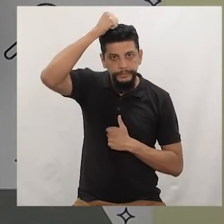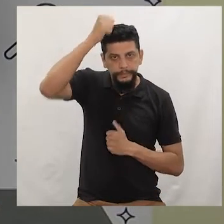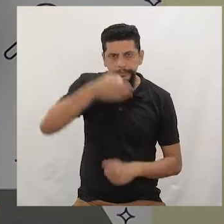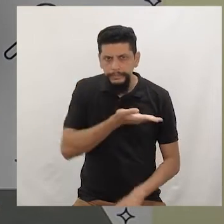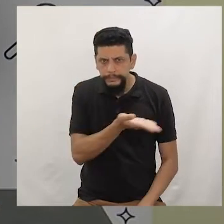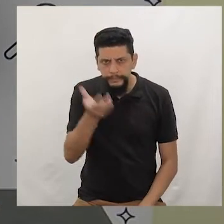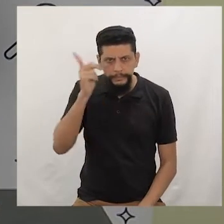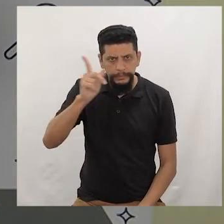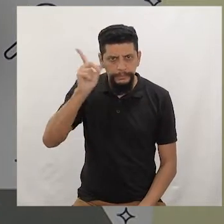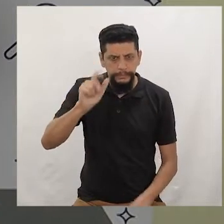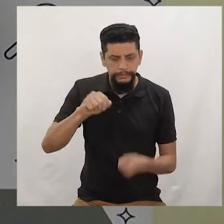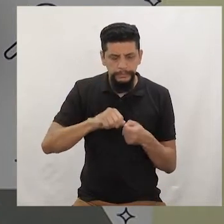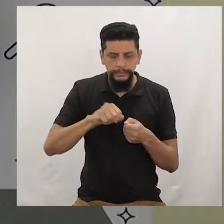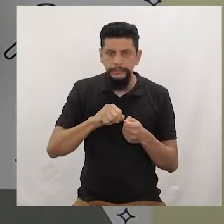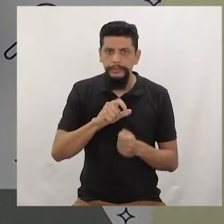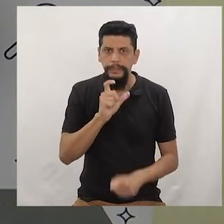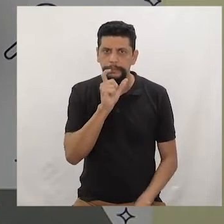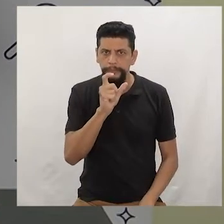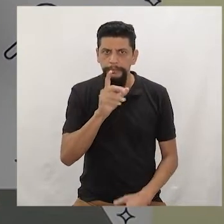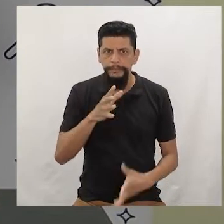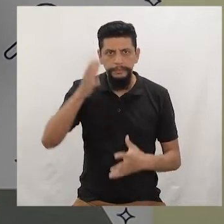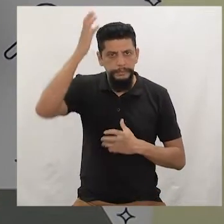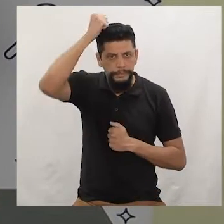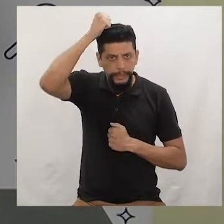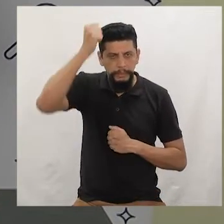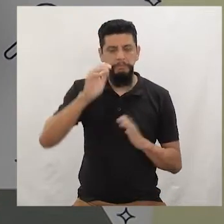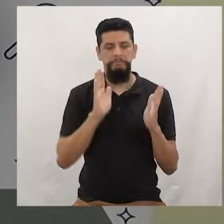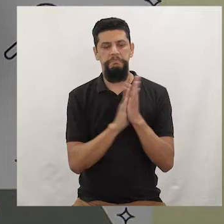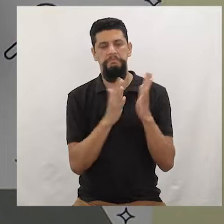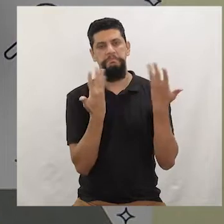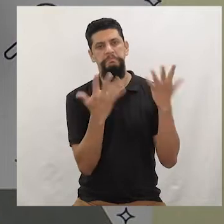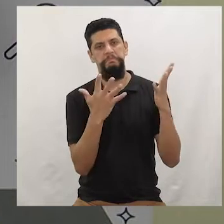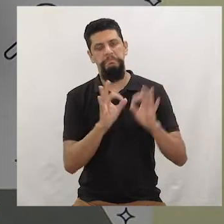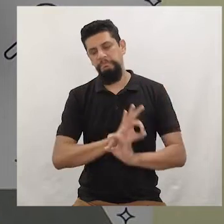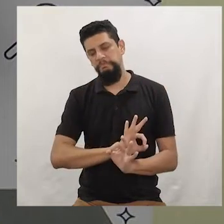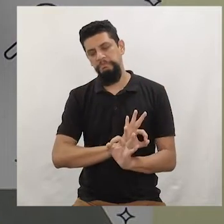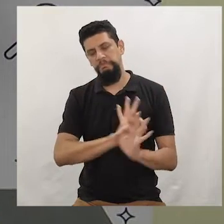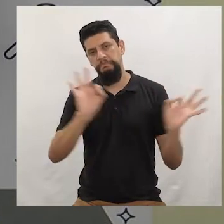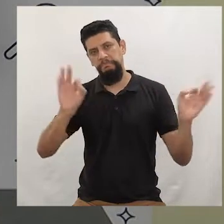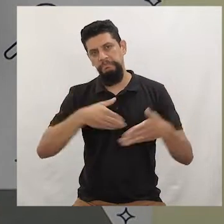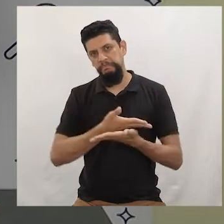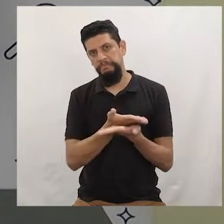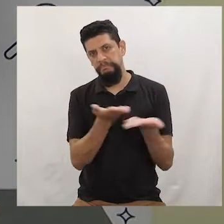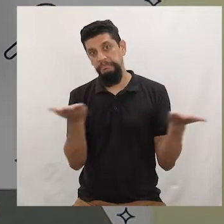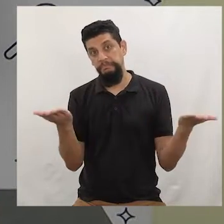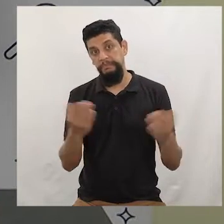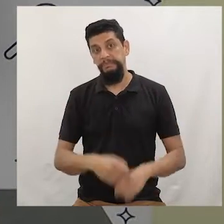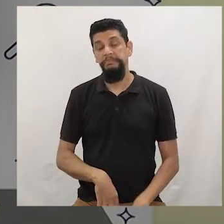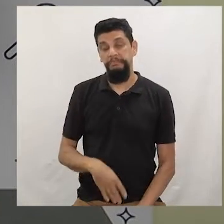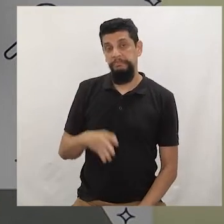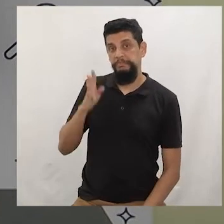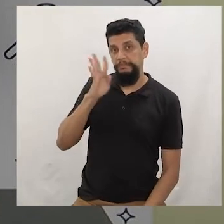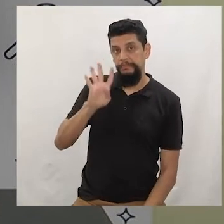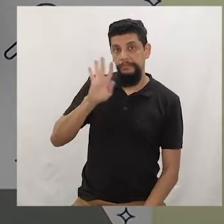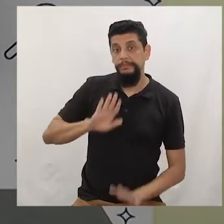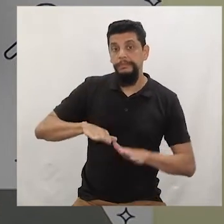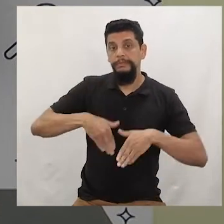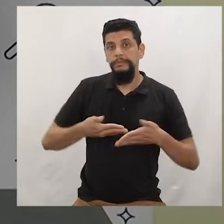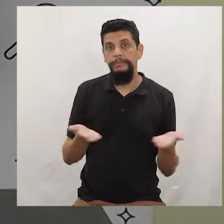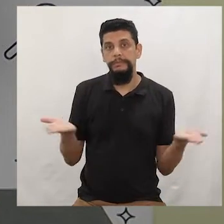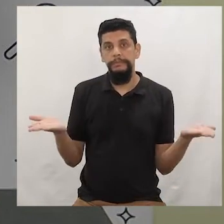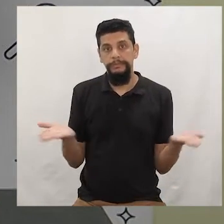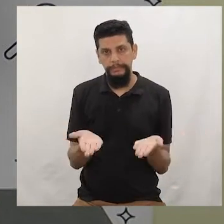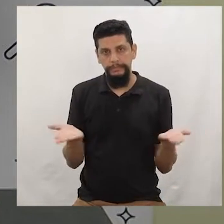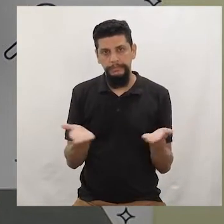formar a palavra macaco? Parabéns, hein? Ó, muito bom para vocês. Que bacana.